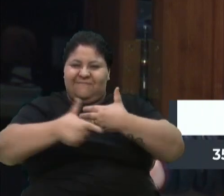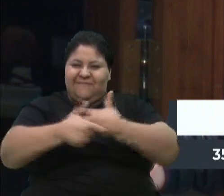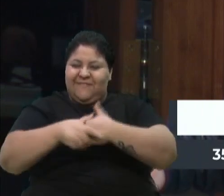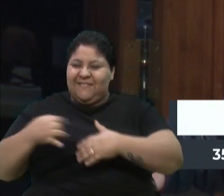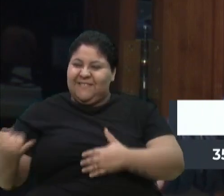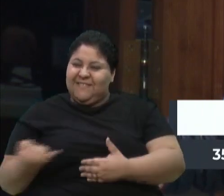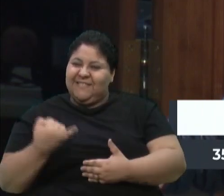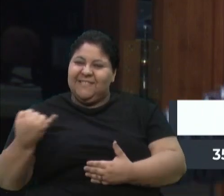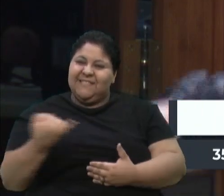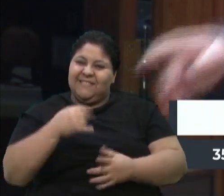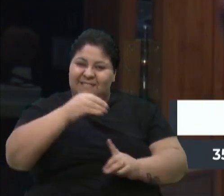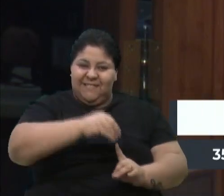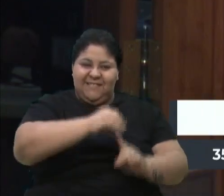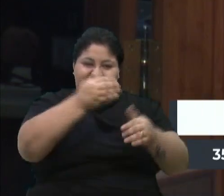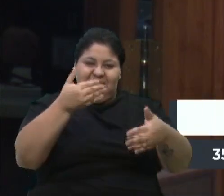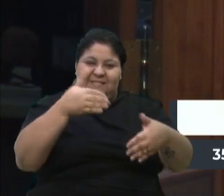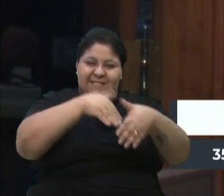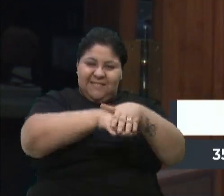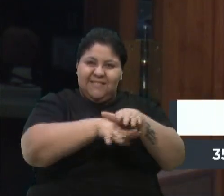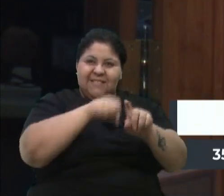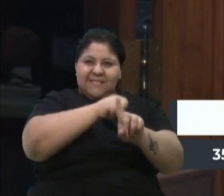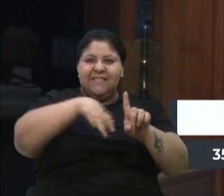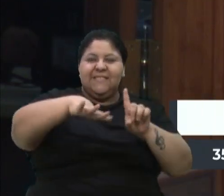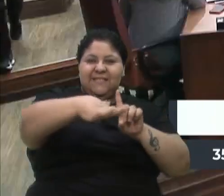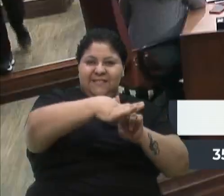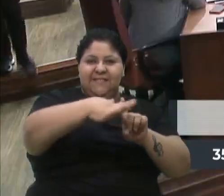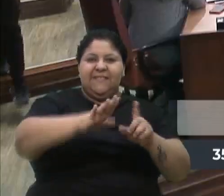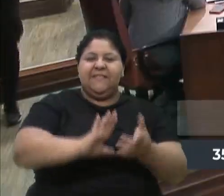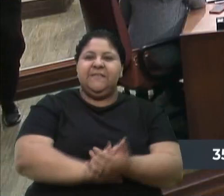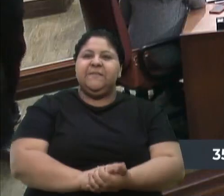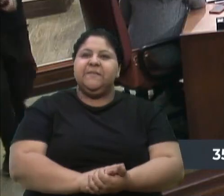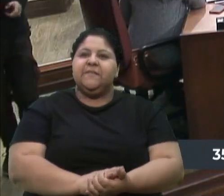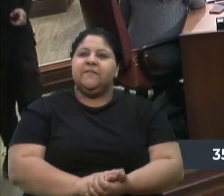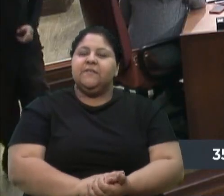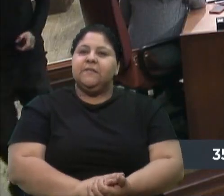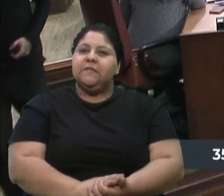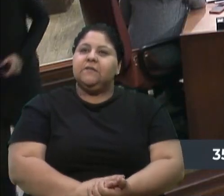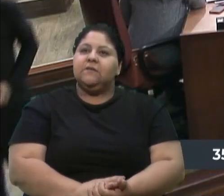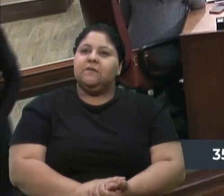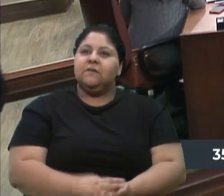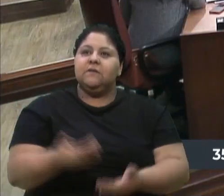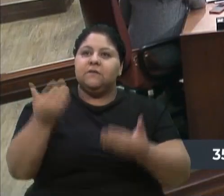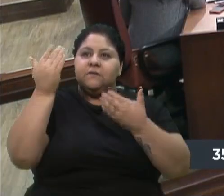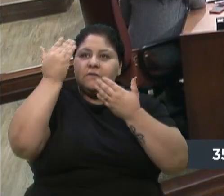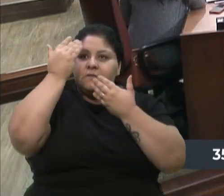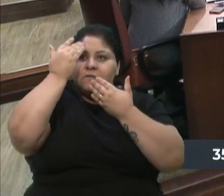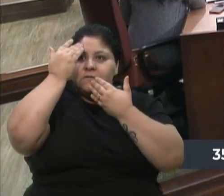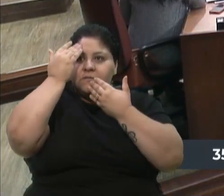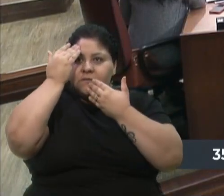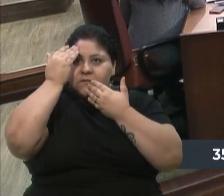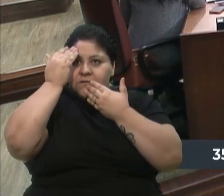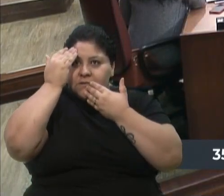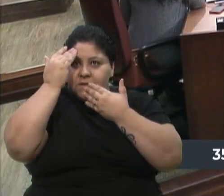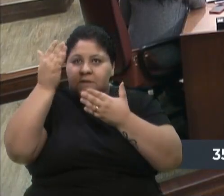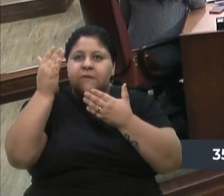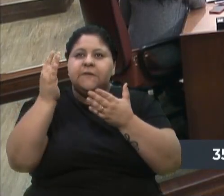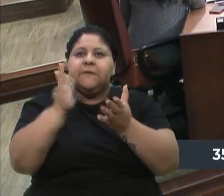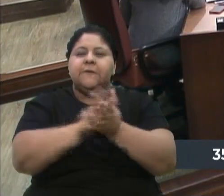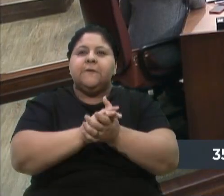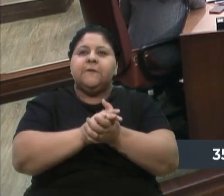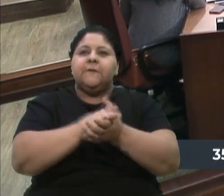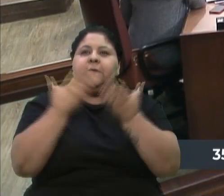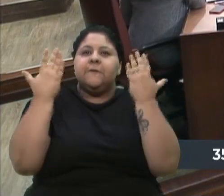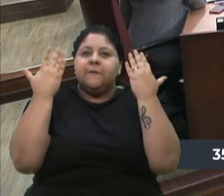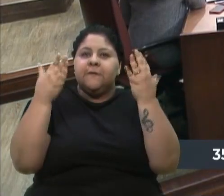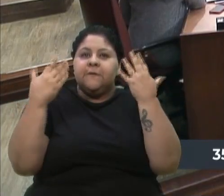principalmente na questão da inclusão social. Vereador Lucas, seu à parte. Obrigado, vereador. Olha, parabéns por trazer esse tema